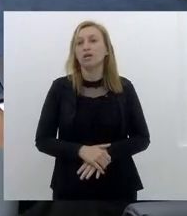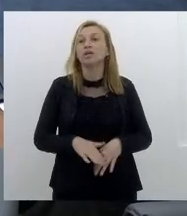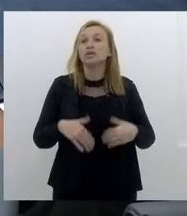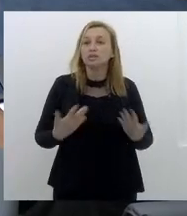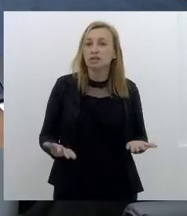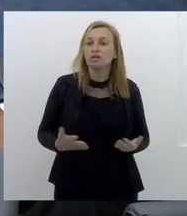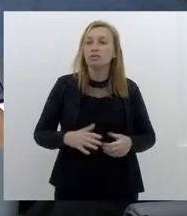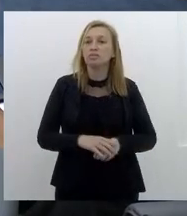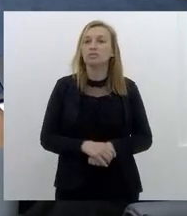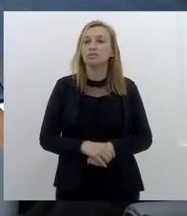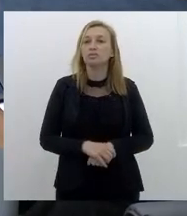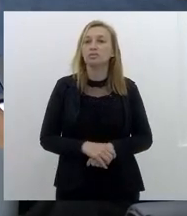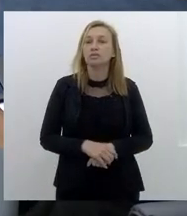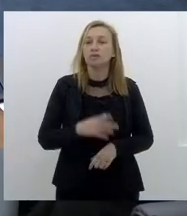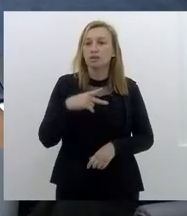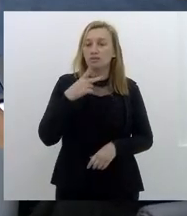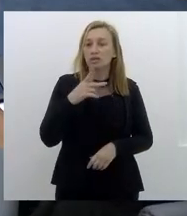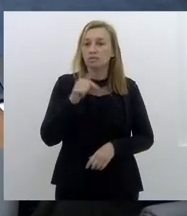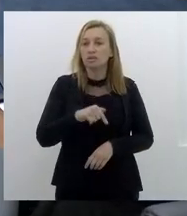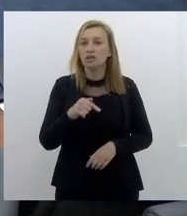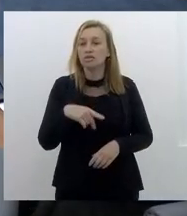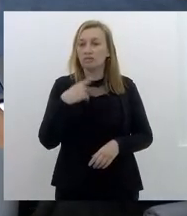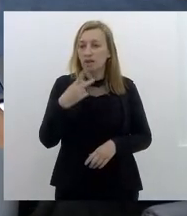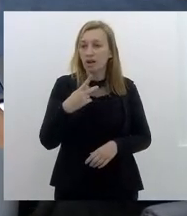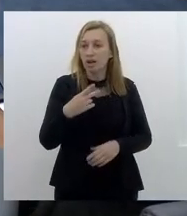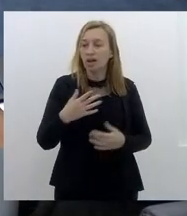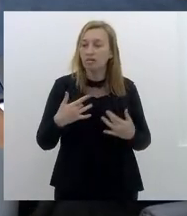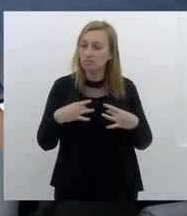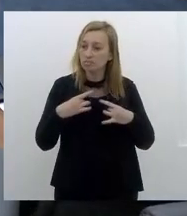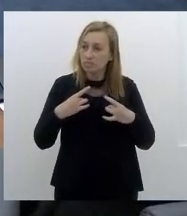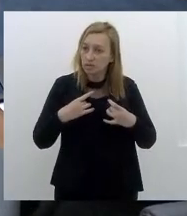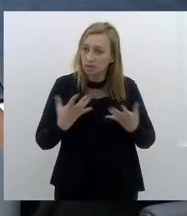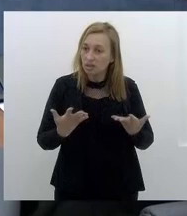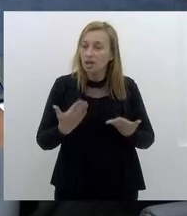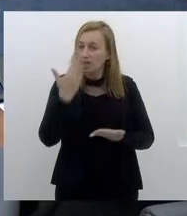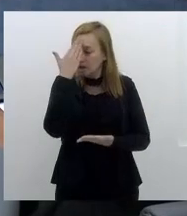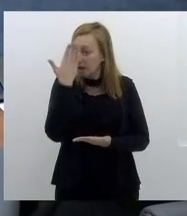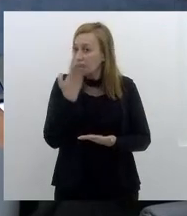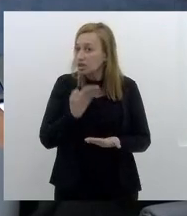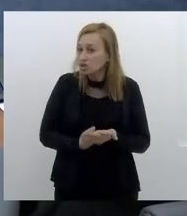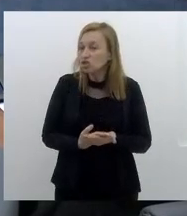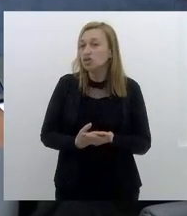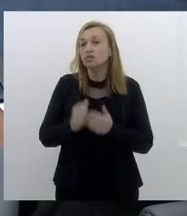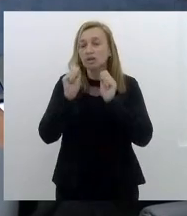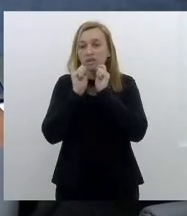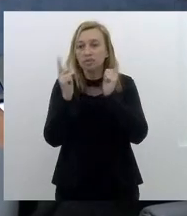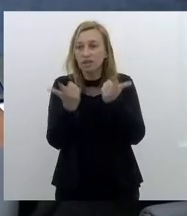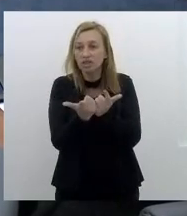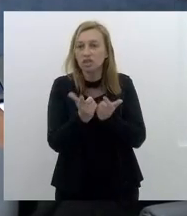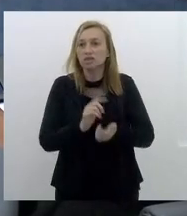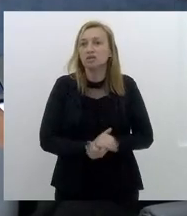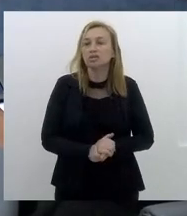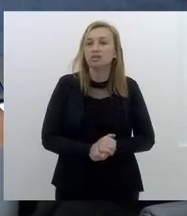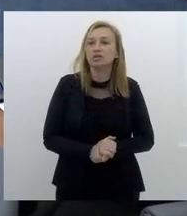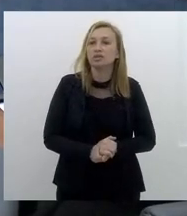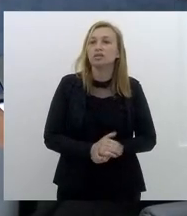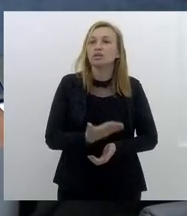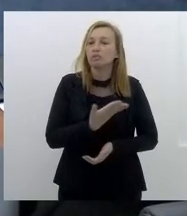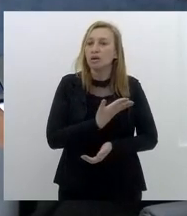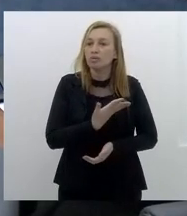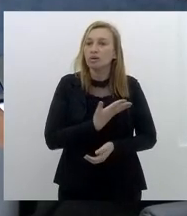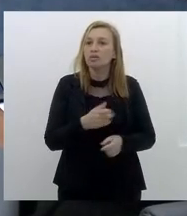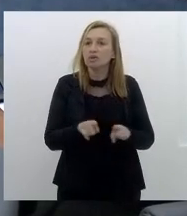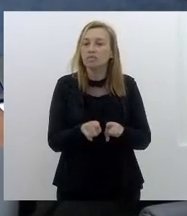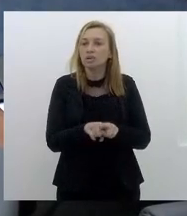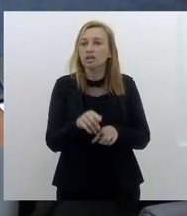gosta daquilo lados públicos e manifestar reiterar a minha confiança Assembleia Legislativa presidida pelo amigo